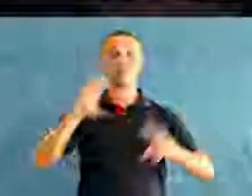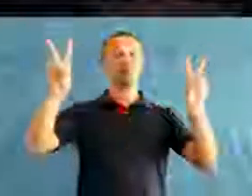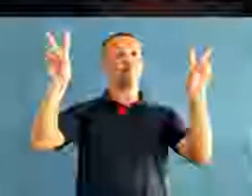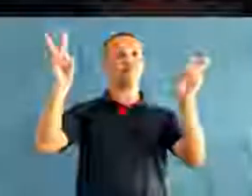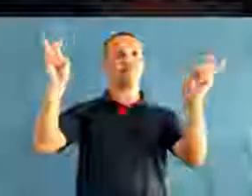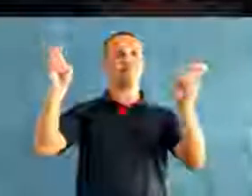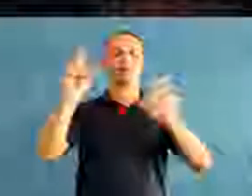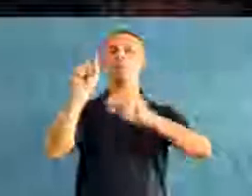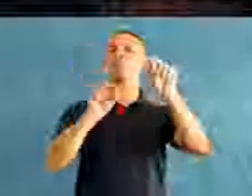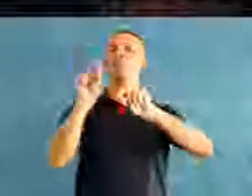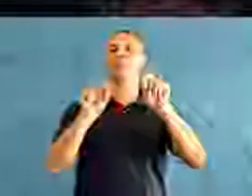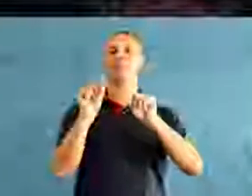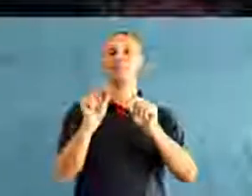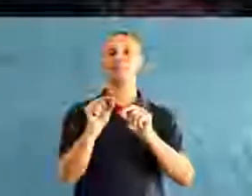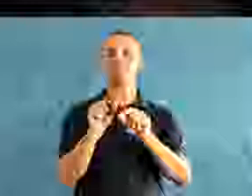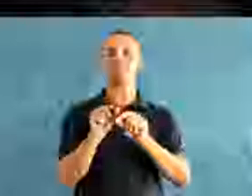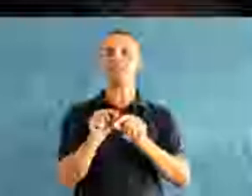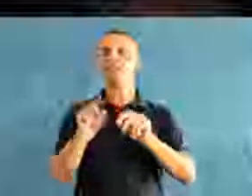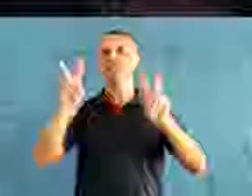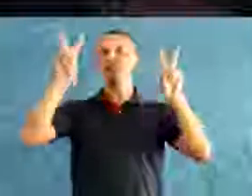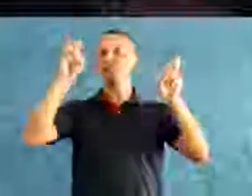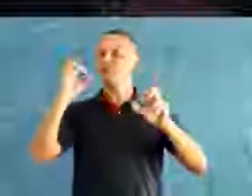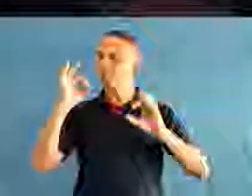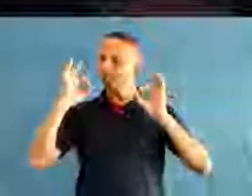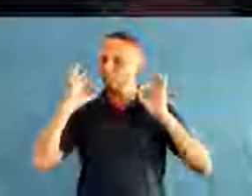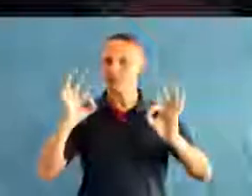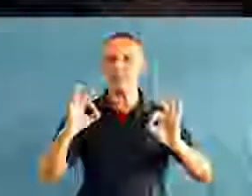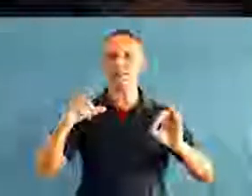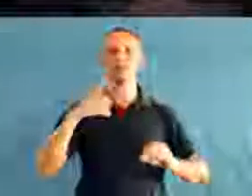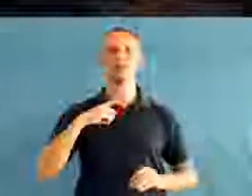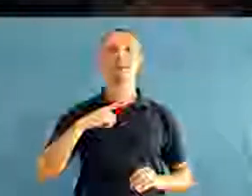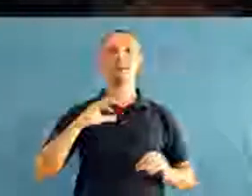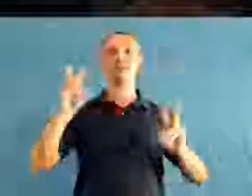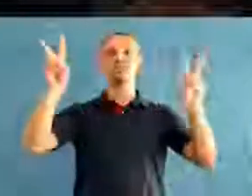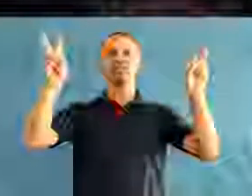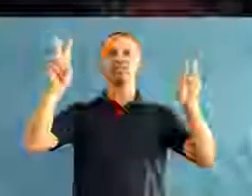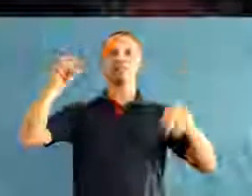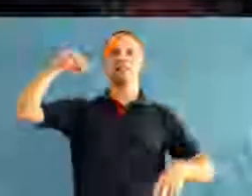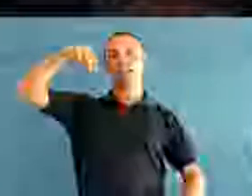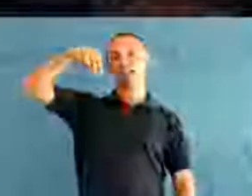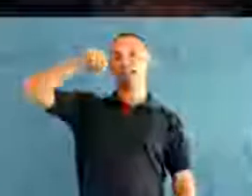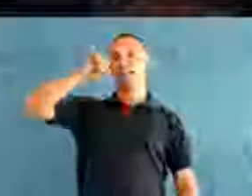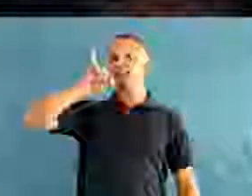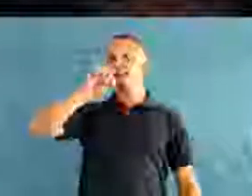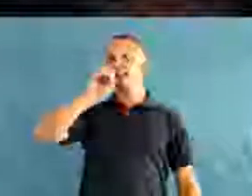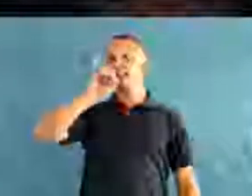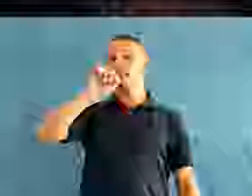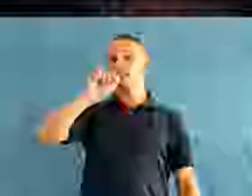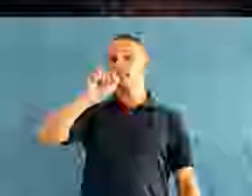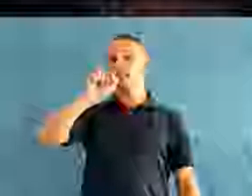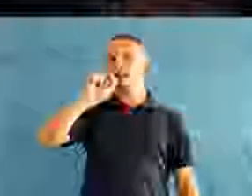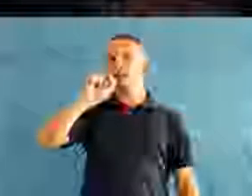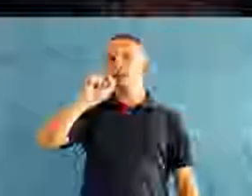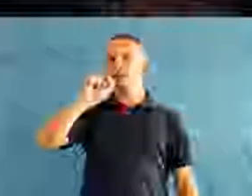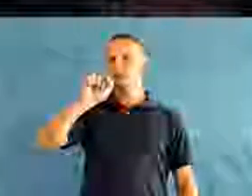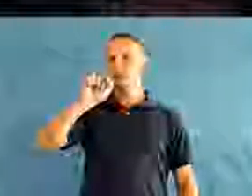eles deram não podia ter sido mais pertinente. Nízia Floresta, uma mulher à frente de seu tempo. De onde